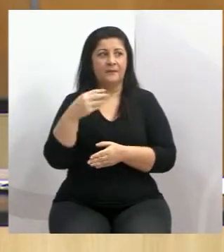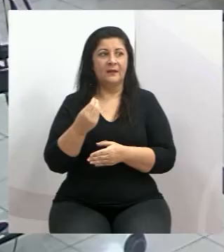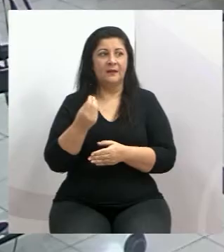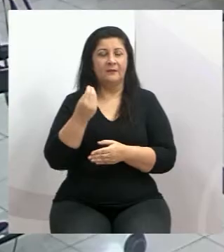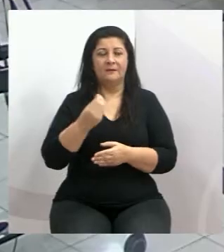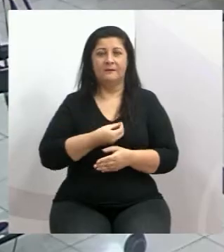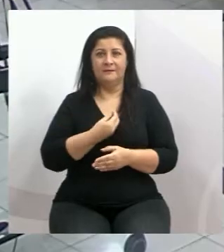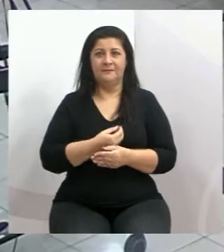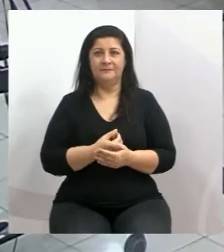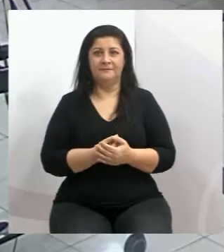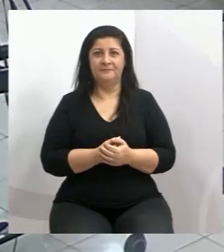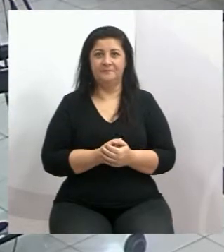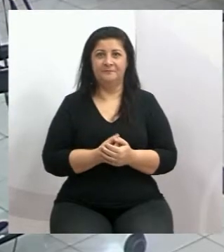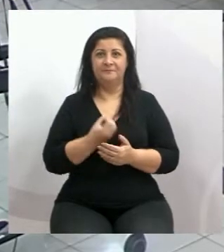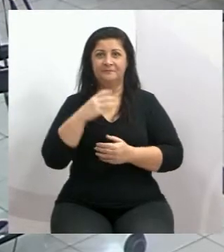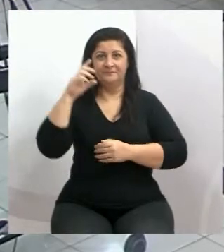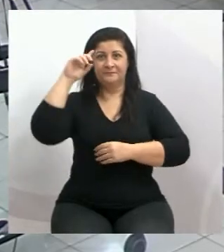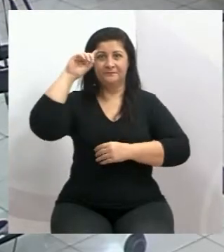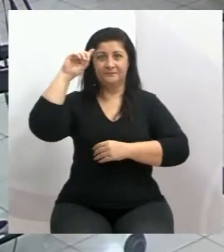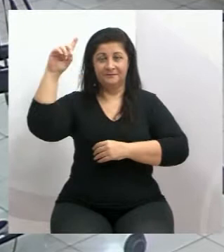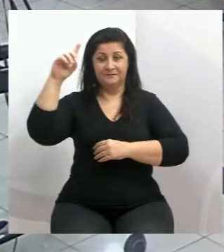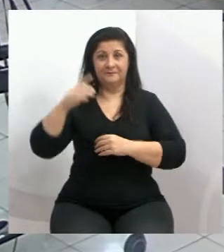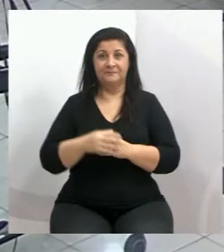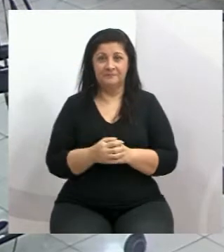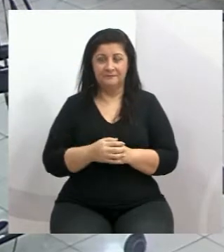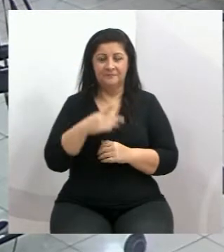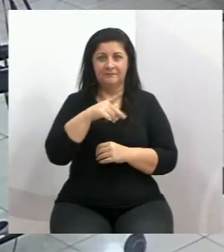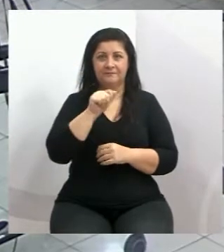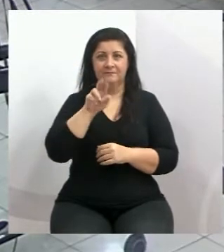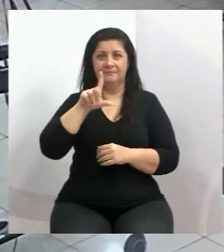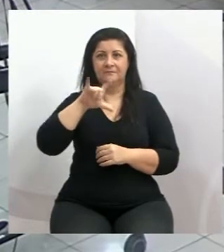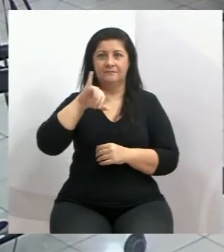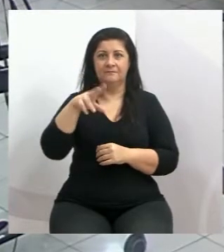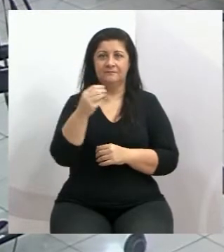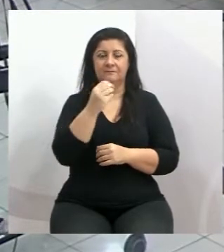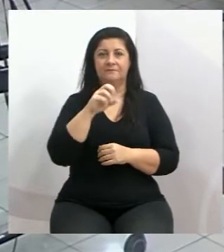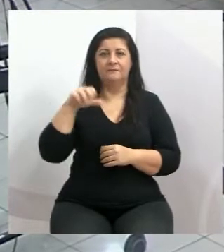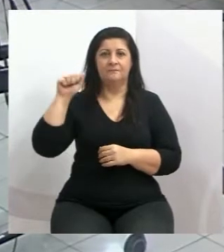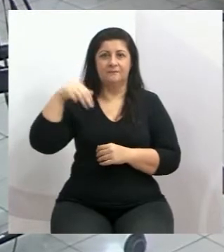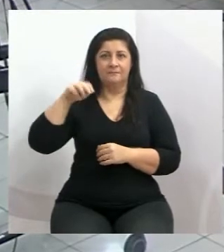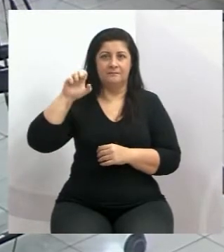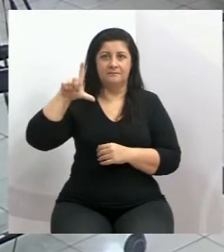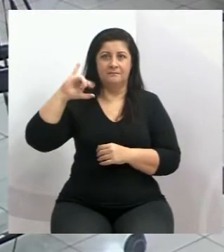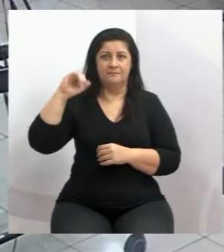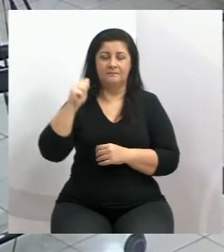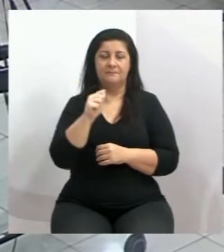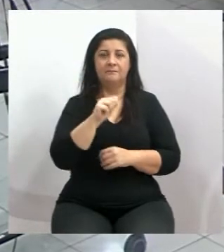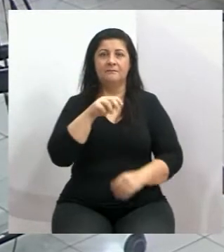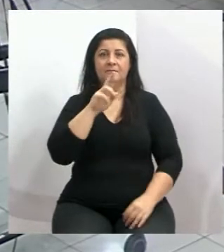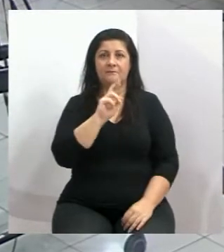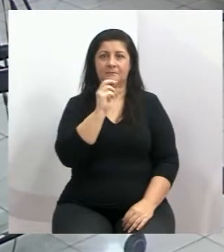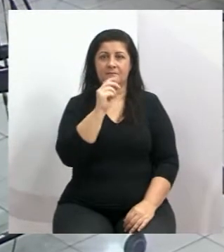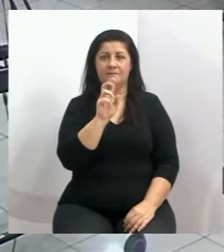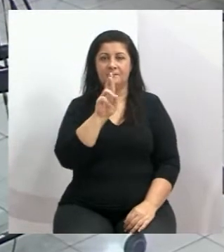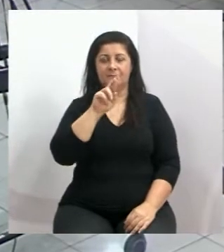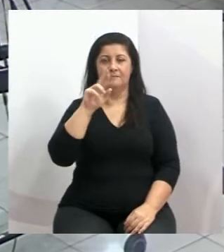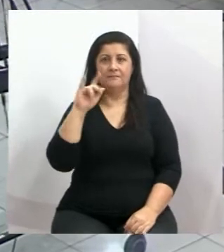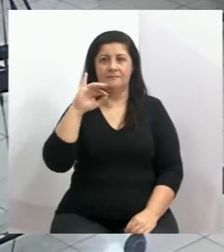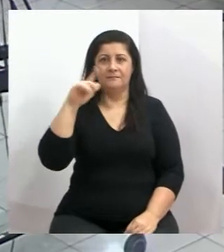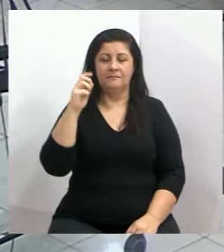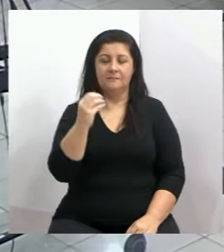Bom dia estão presentes Vereador polido Esporte Maria Amélia Rodrigues Salomão de